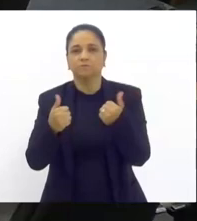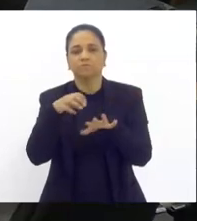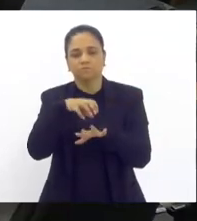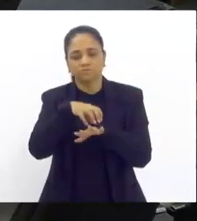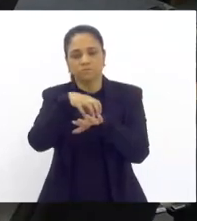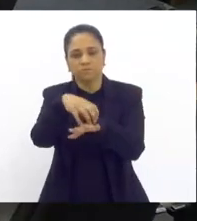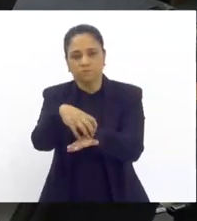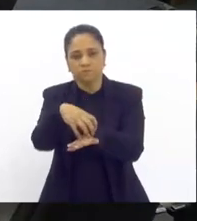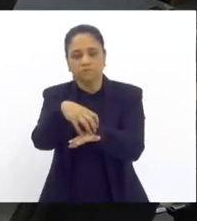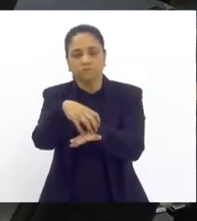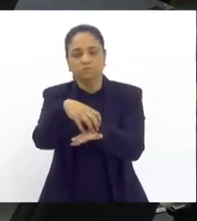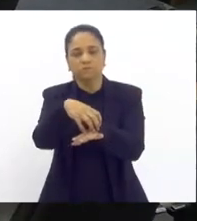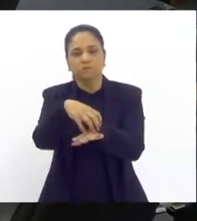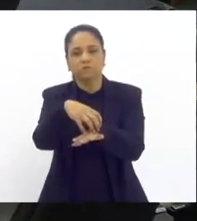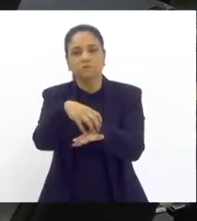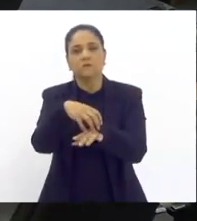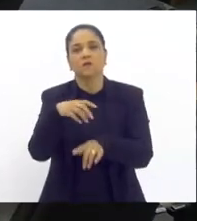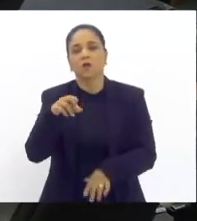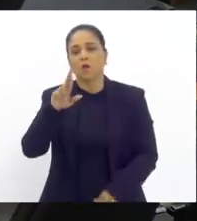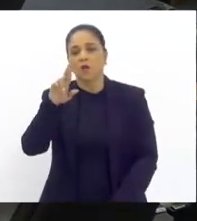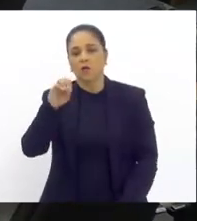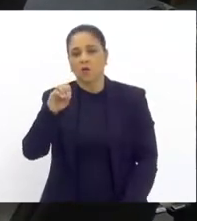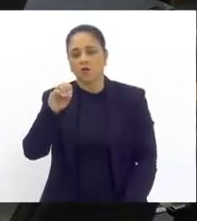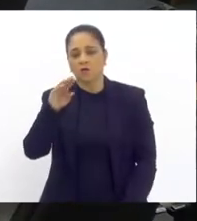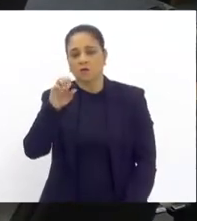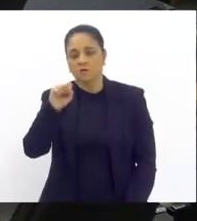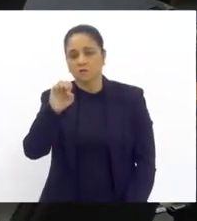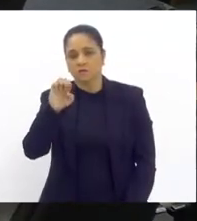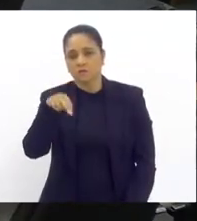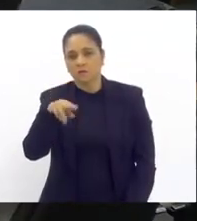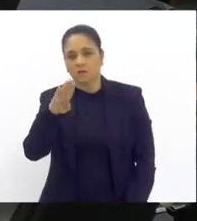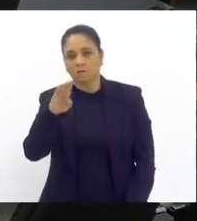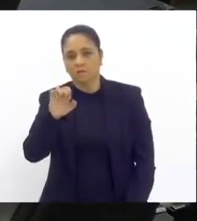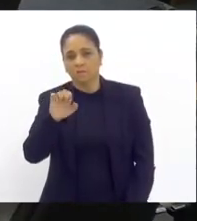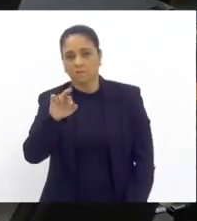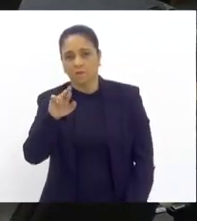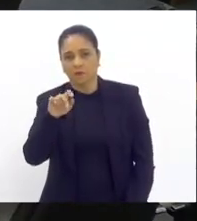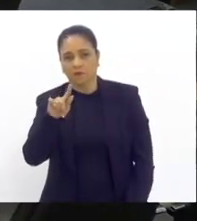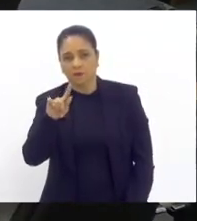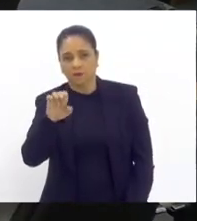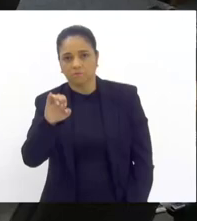Transporte, deputado Rosenberg Reis.